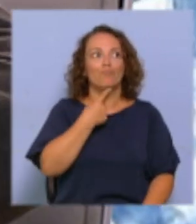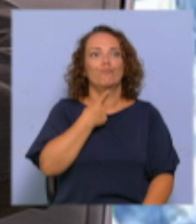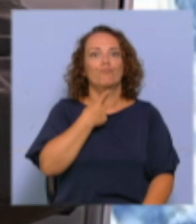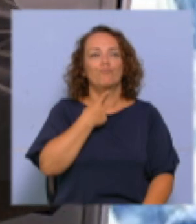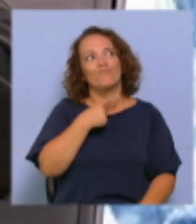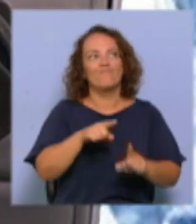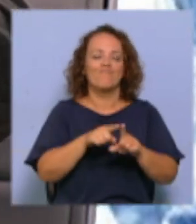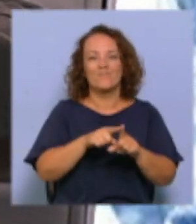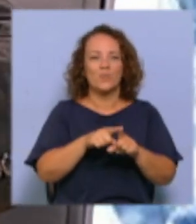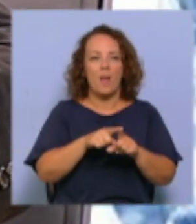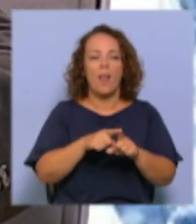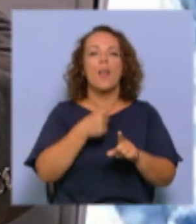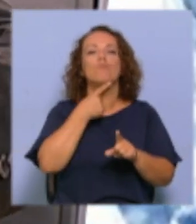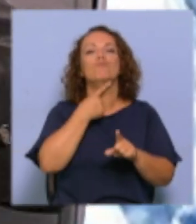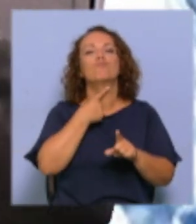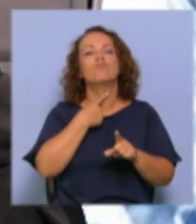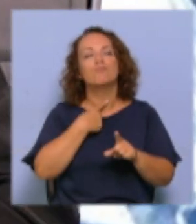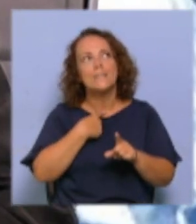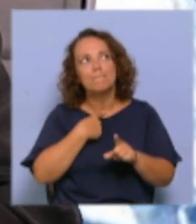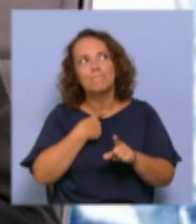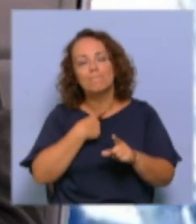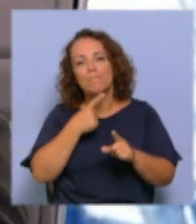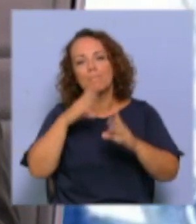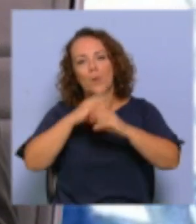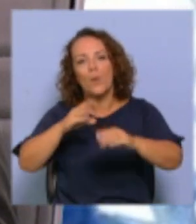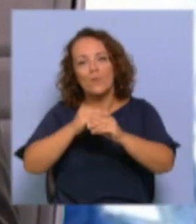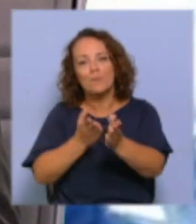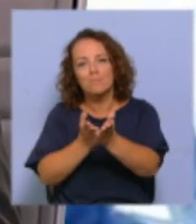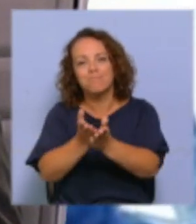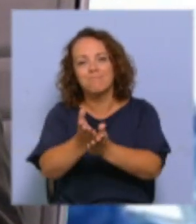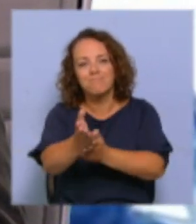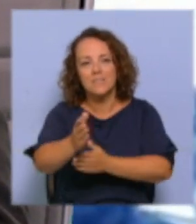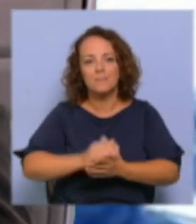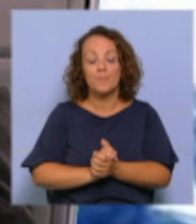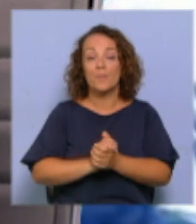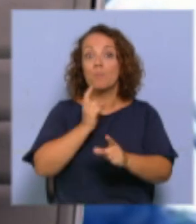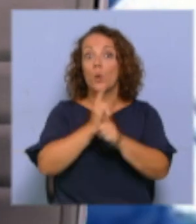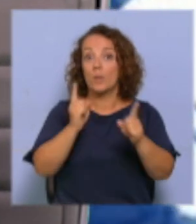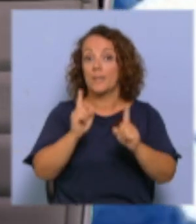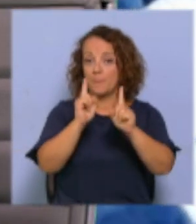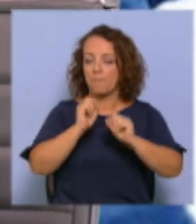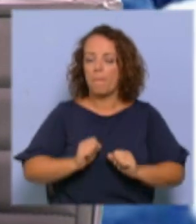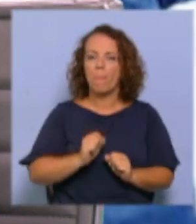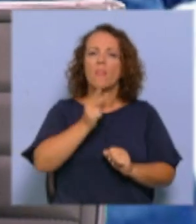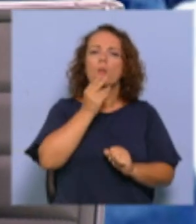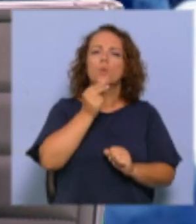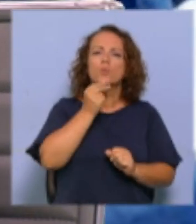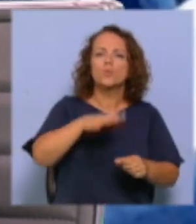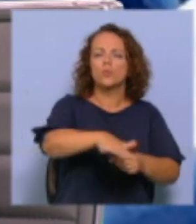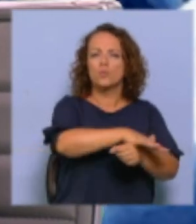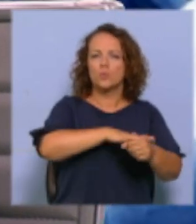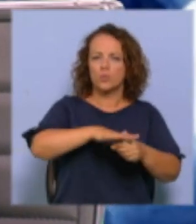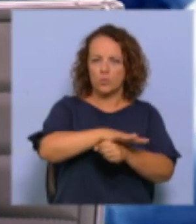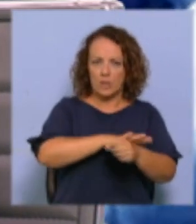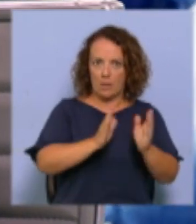utilizando as normas, para um belo sermão. Porquê? Porque o judaísmo viveu um bocadinho esta tensão entre